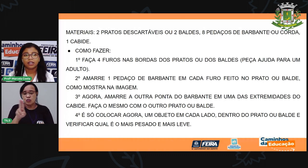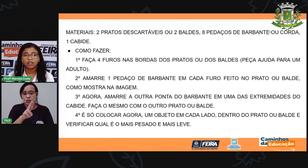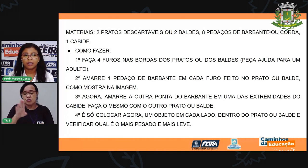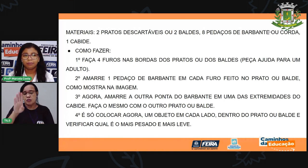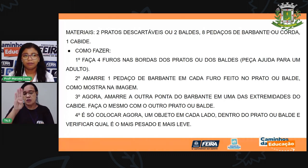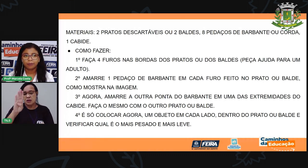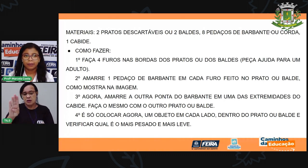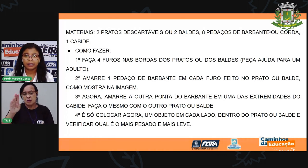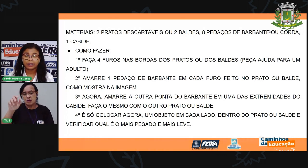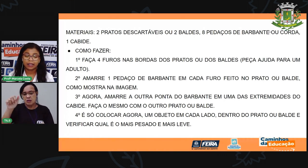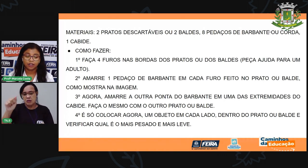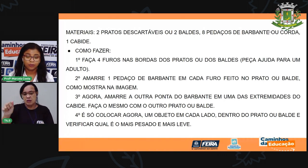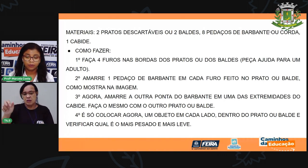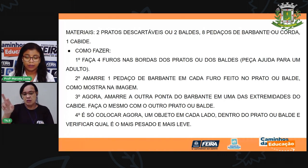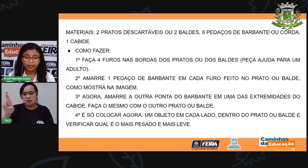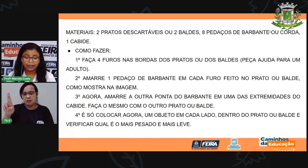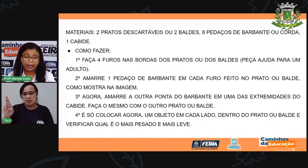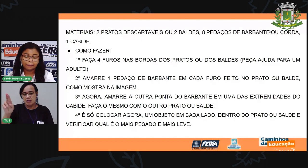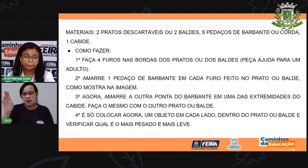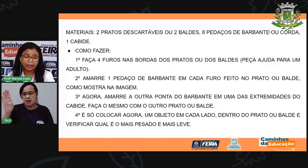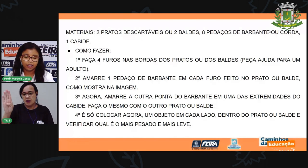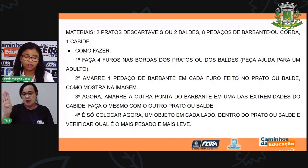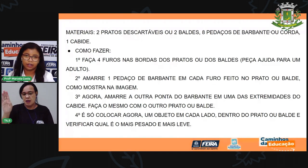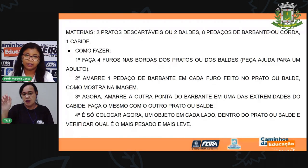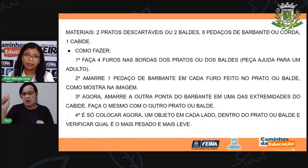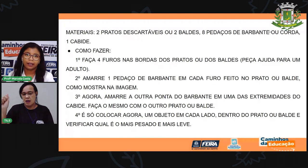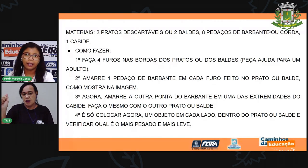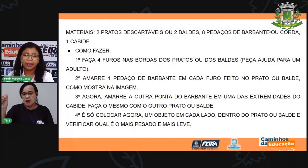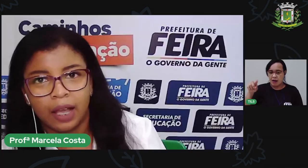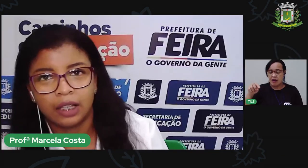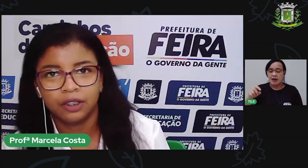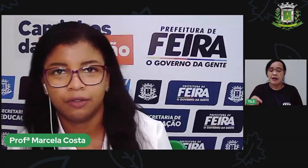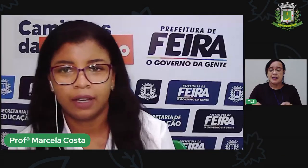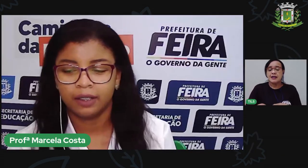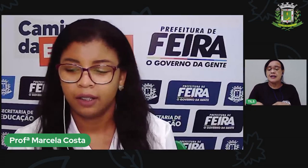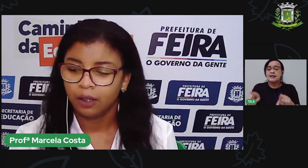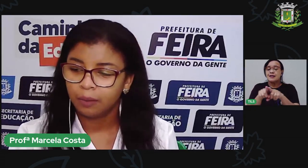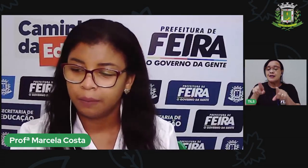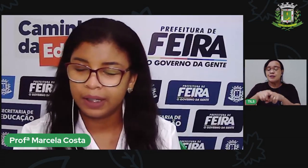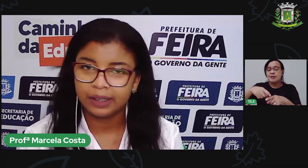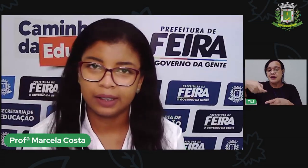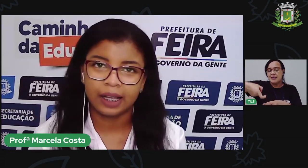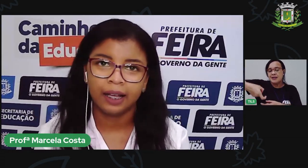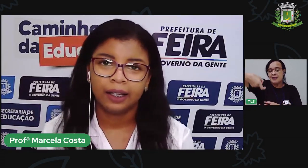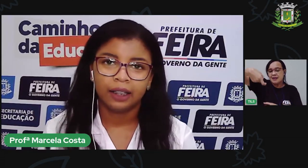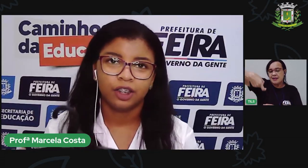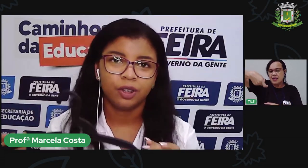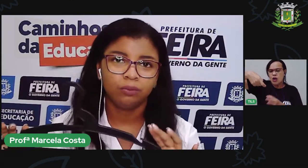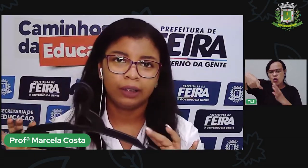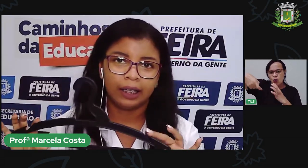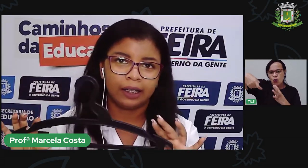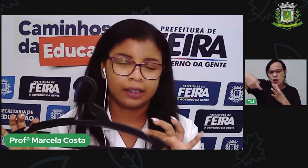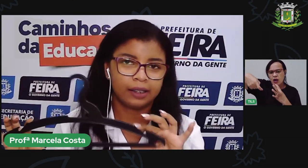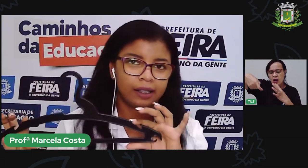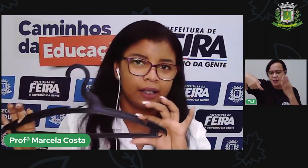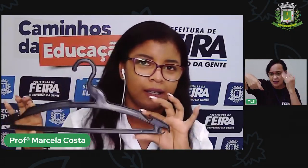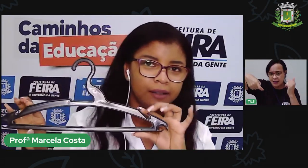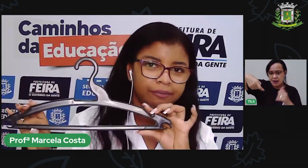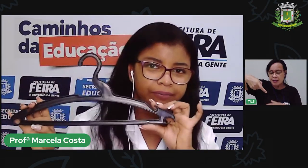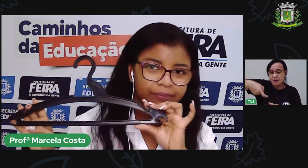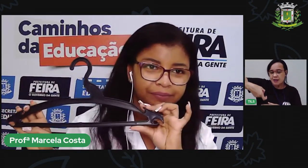A gente também vai precisar de um cabide. A gente vai precisar de um deles.